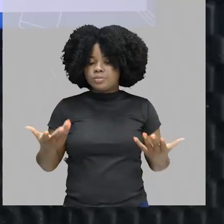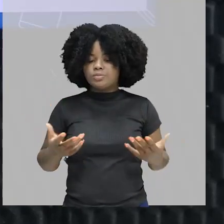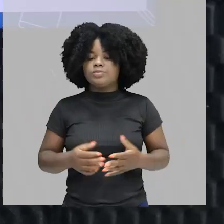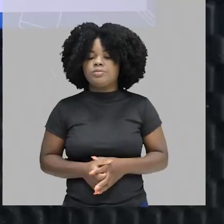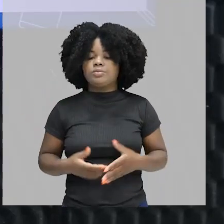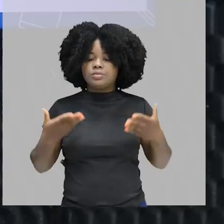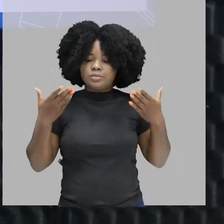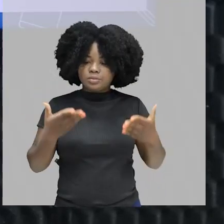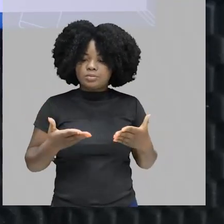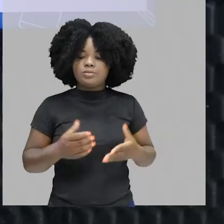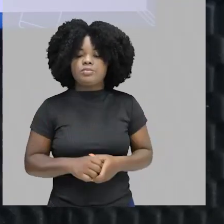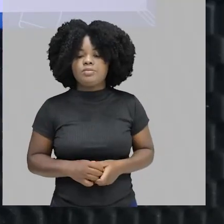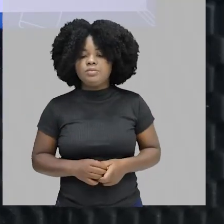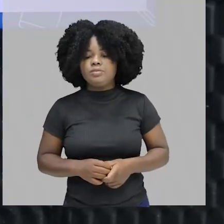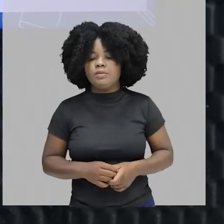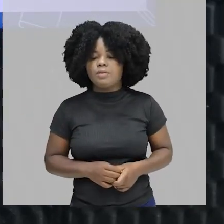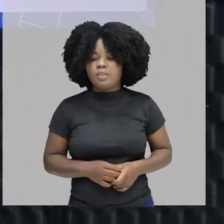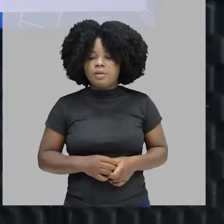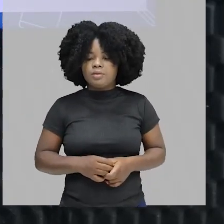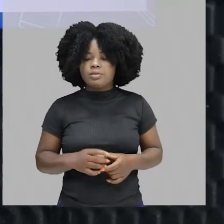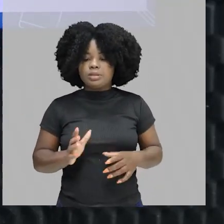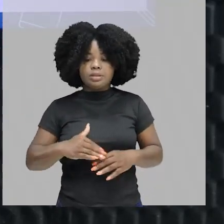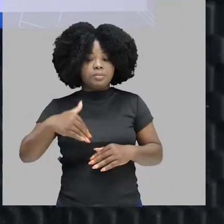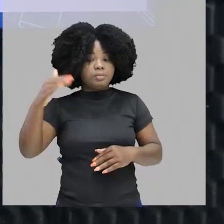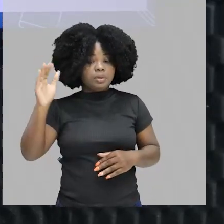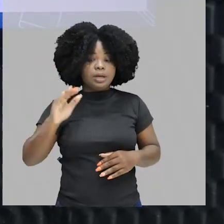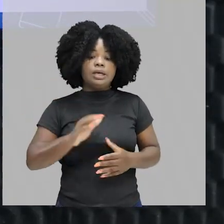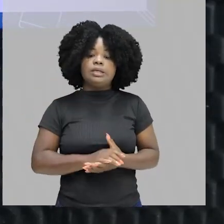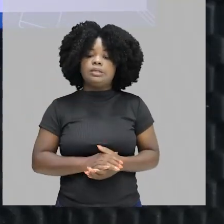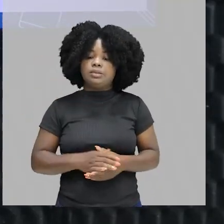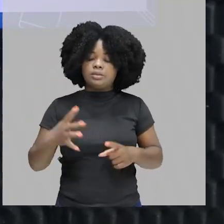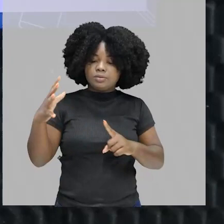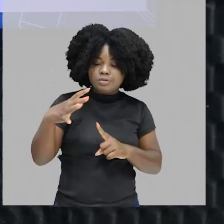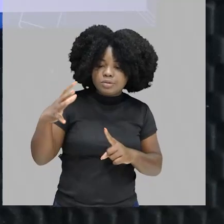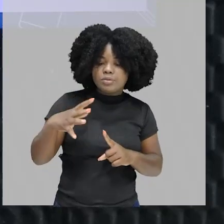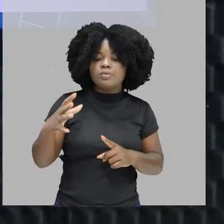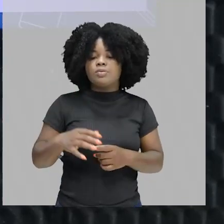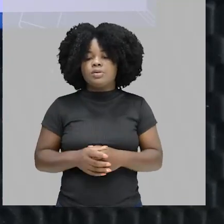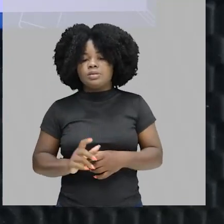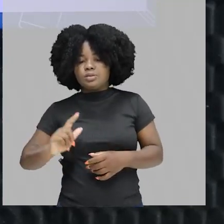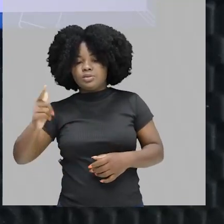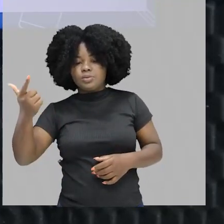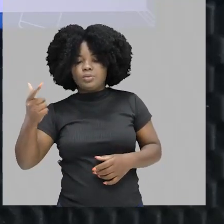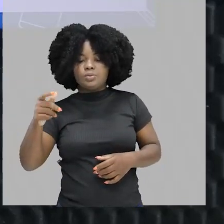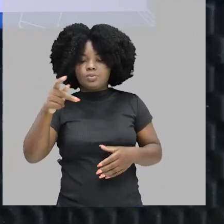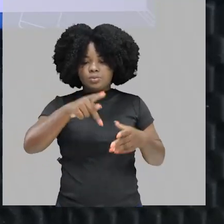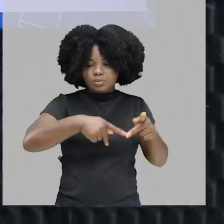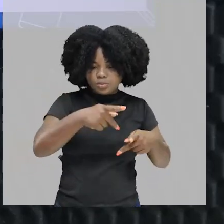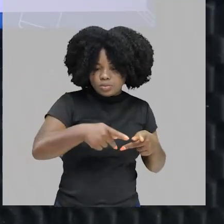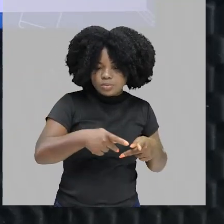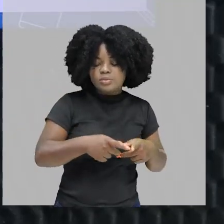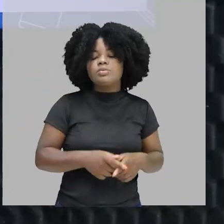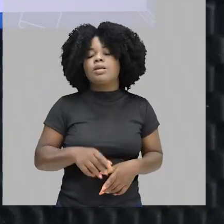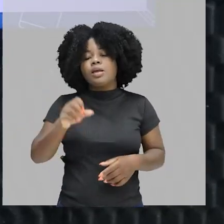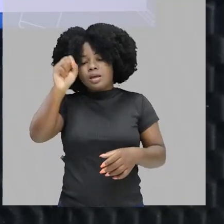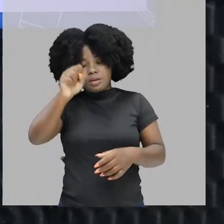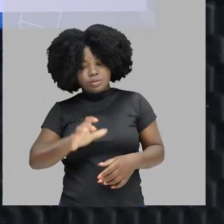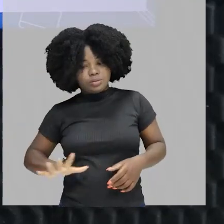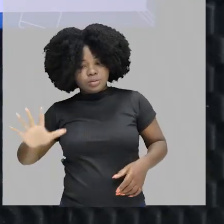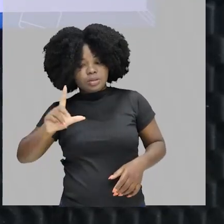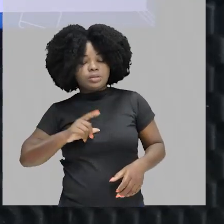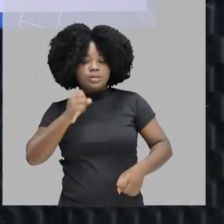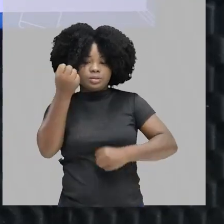É o sudeste, tá? Porque é a região ali que vai ter uma maior infraestrutura, que vai se industrializar primeiro, né? Vai ter ali a maior grau